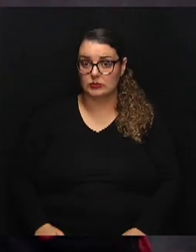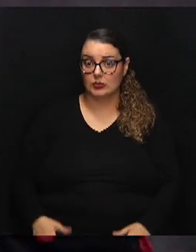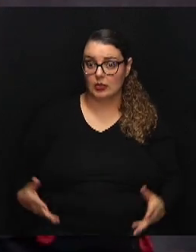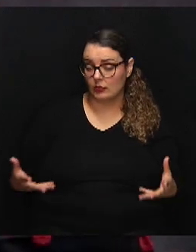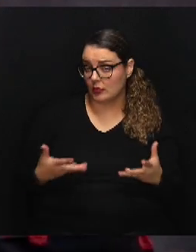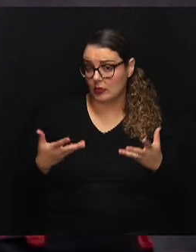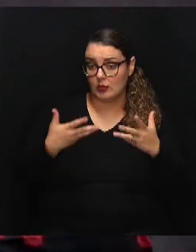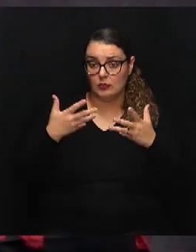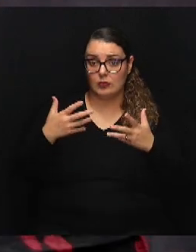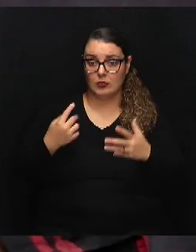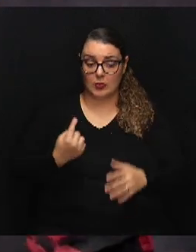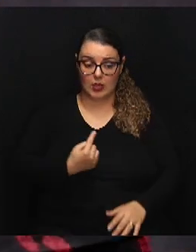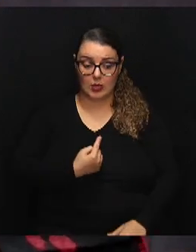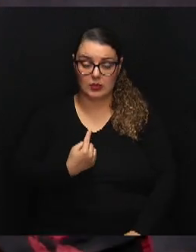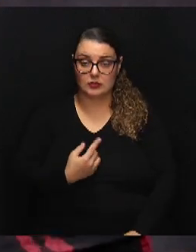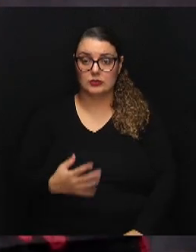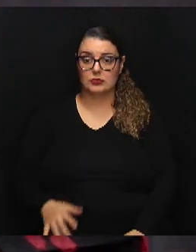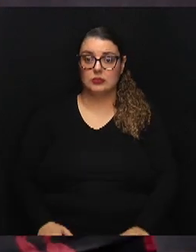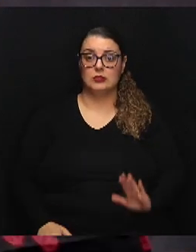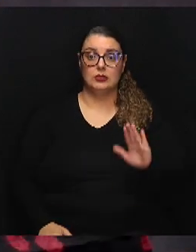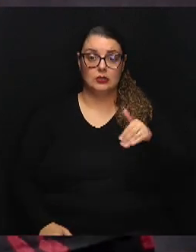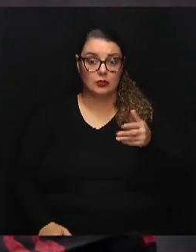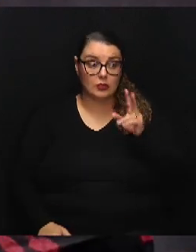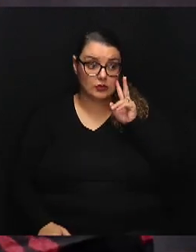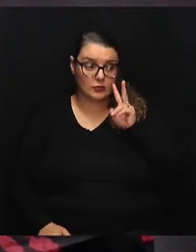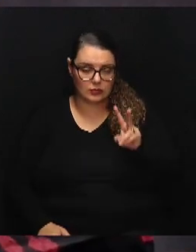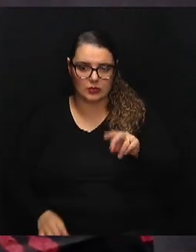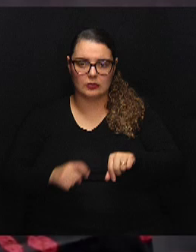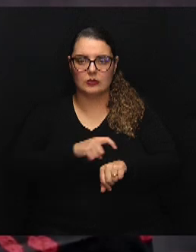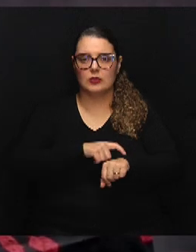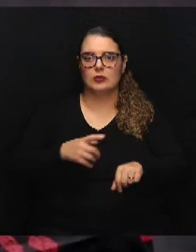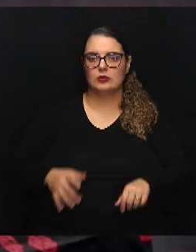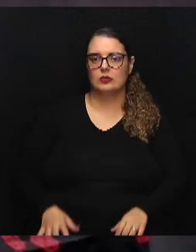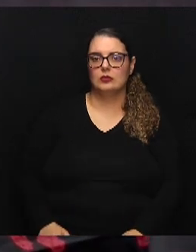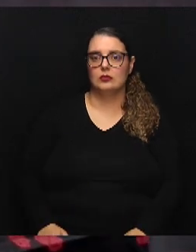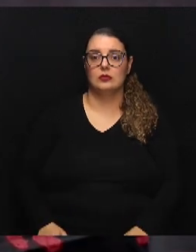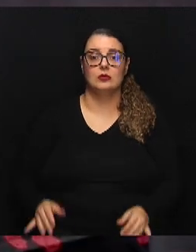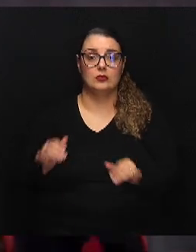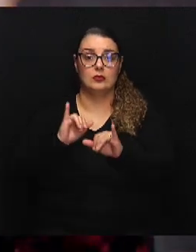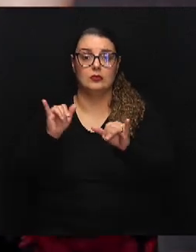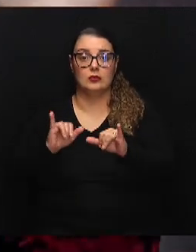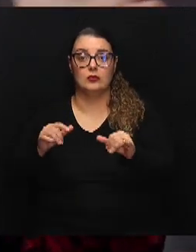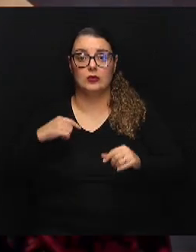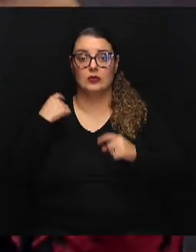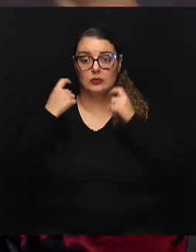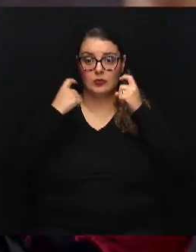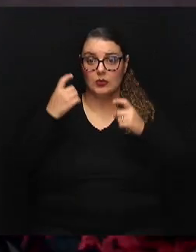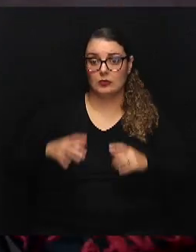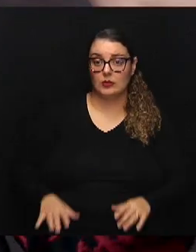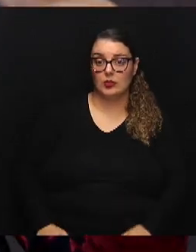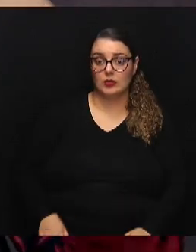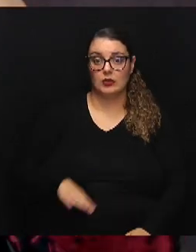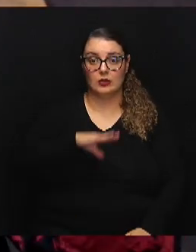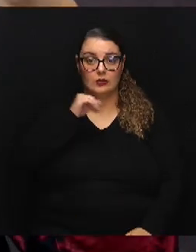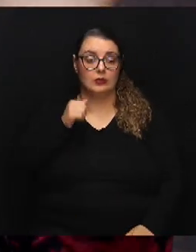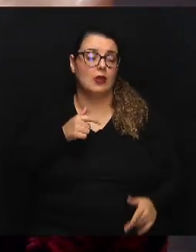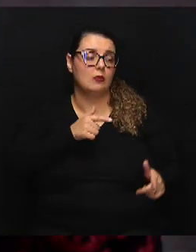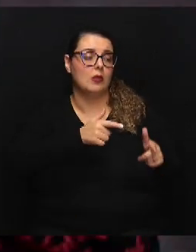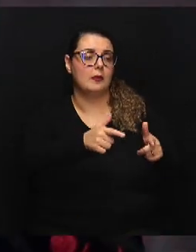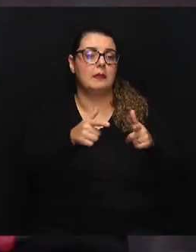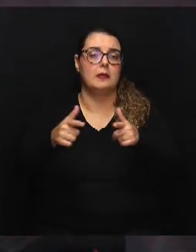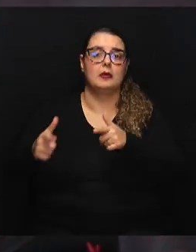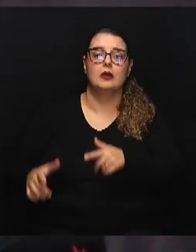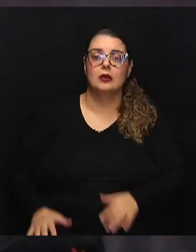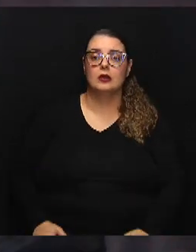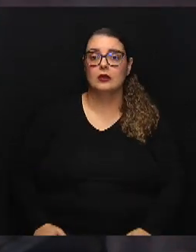uma solidão, e é quando você vê aí situações, né, nos noticiários que nos preocupa, adolescente que sai matando, adolescente que sai